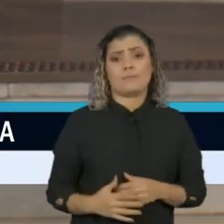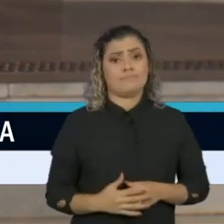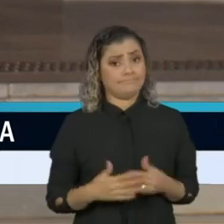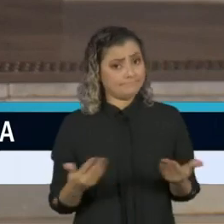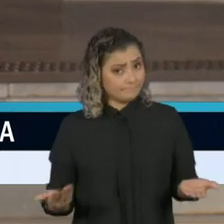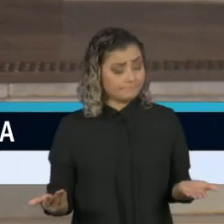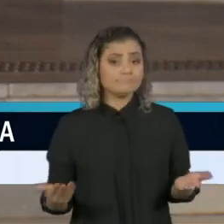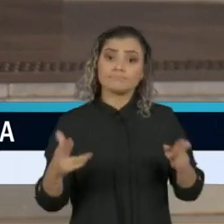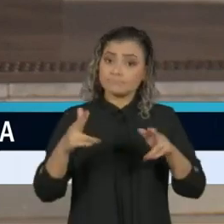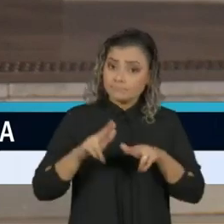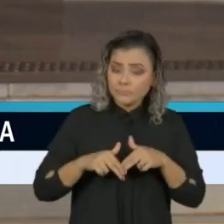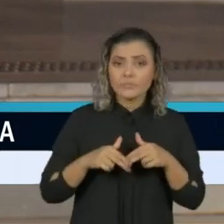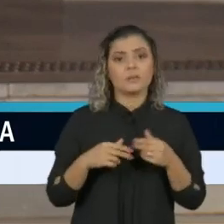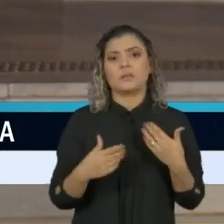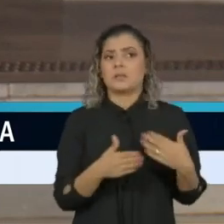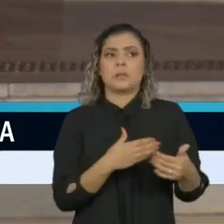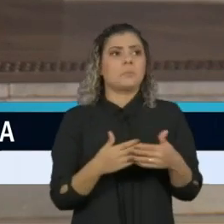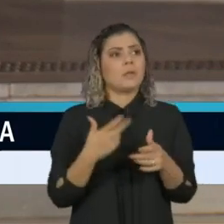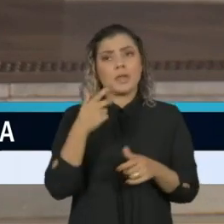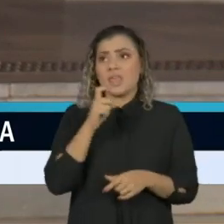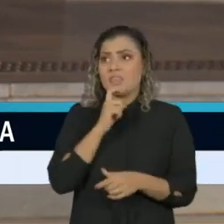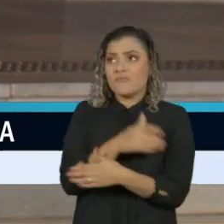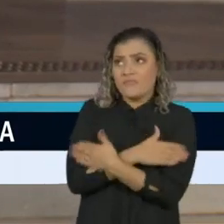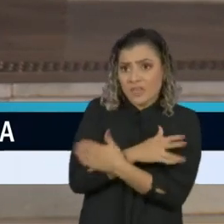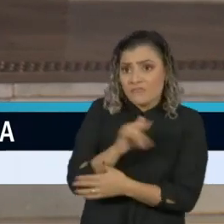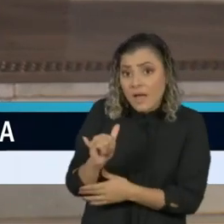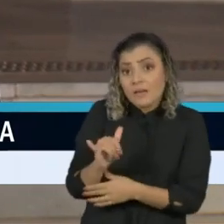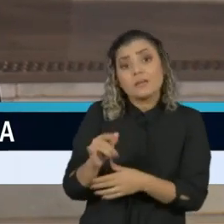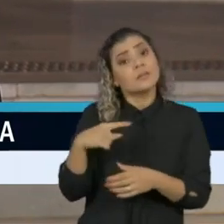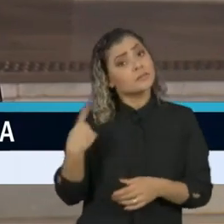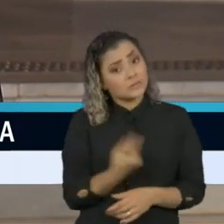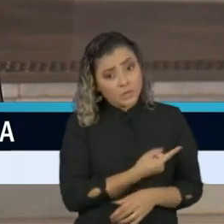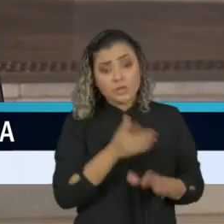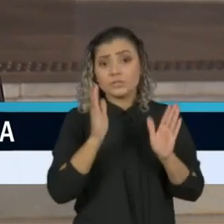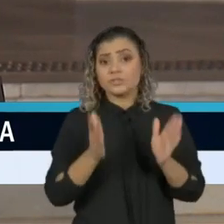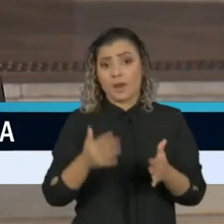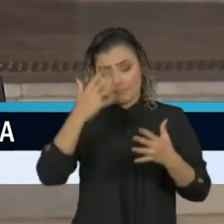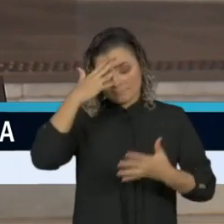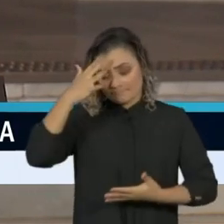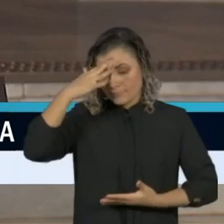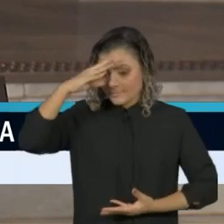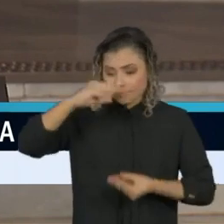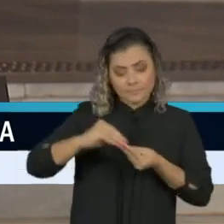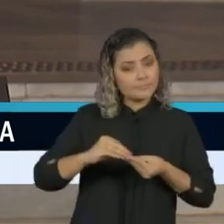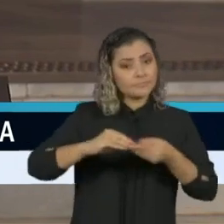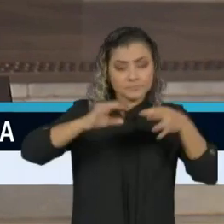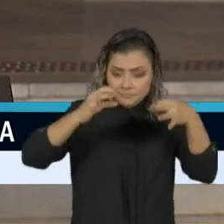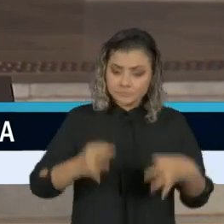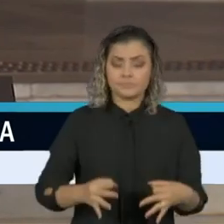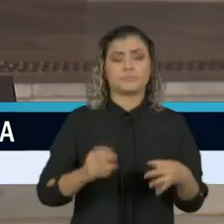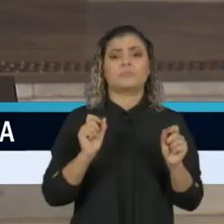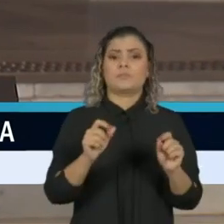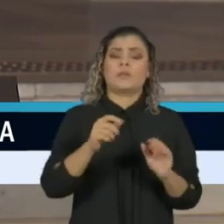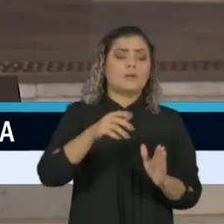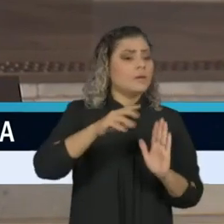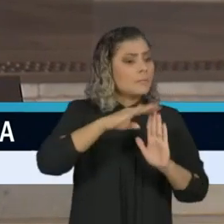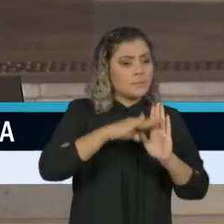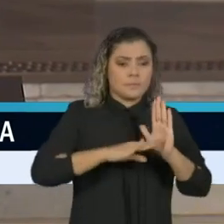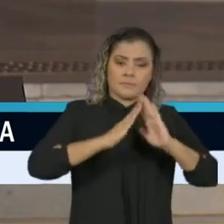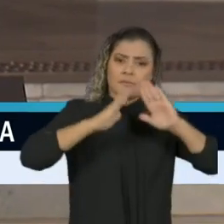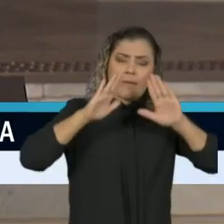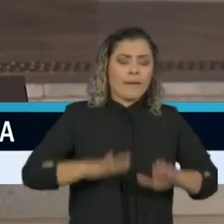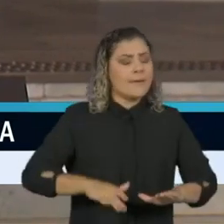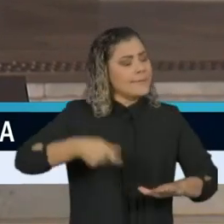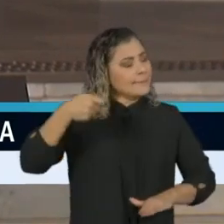seja, independente da gente pensar no inverno, nós já temos que incrementar ainda mais as medidas de ficarmos